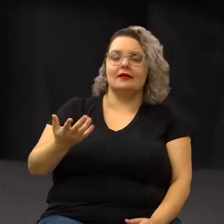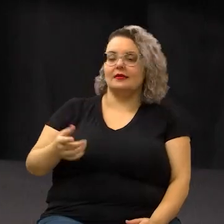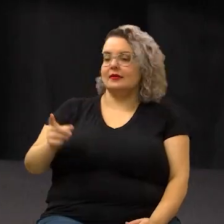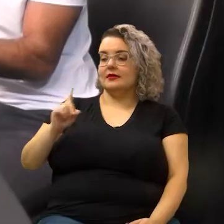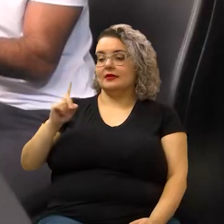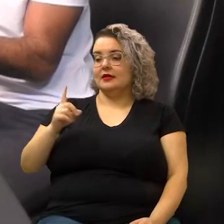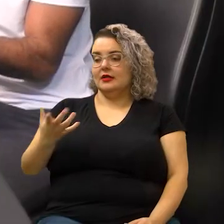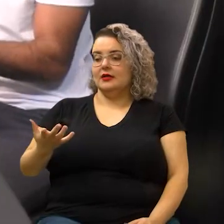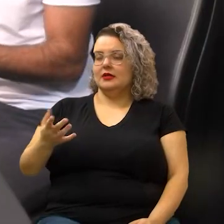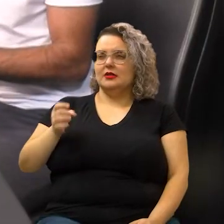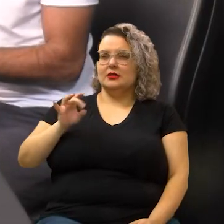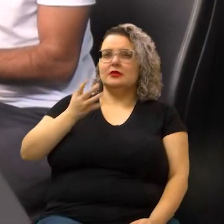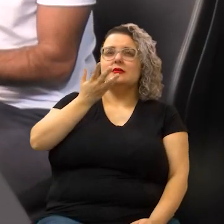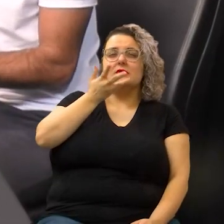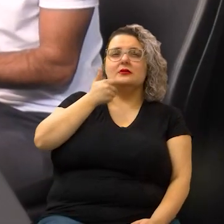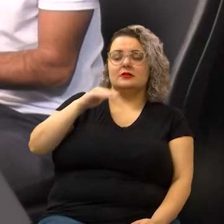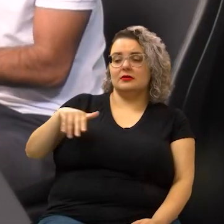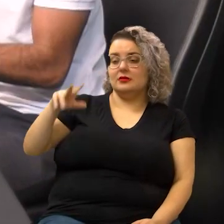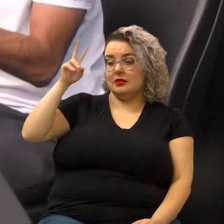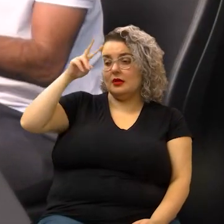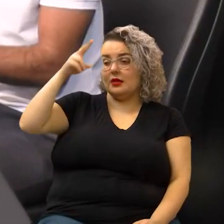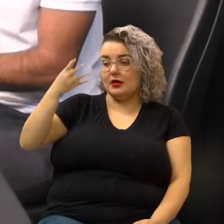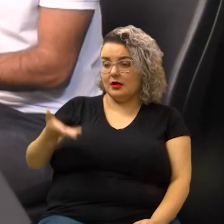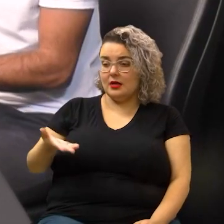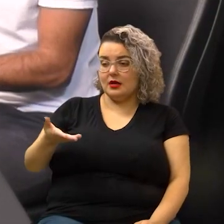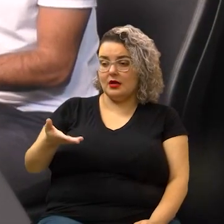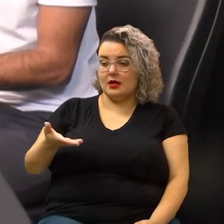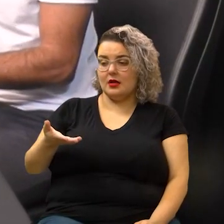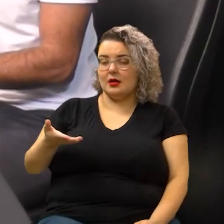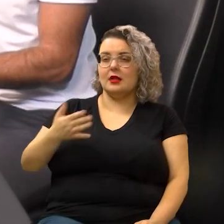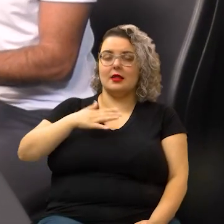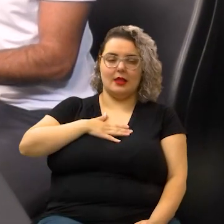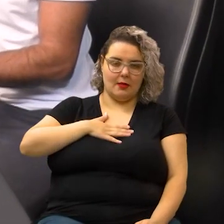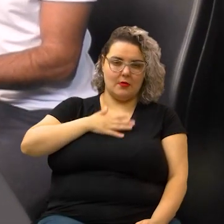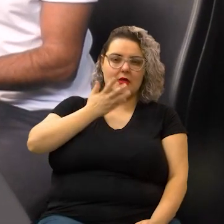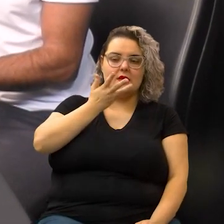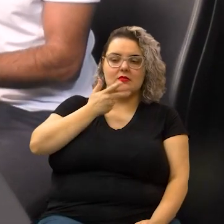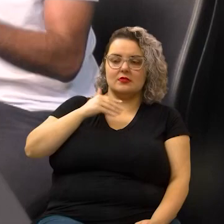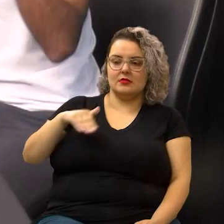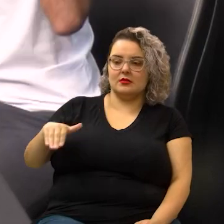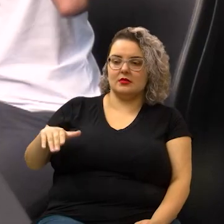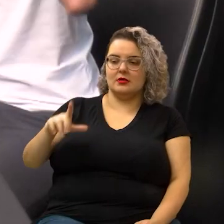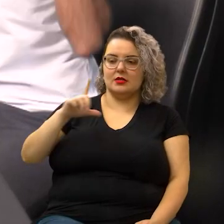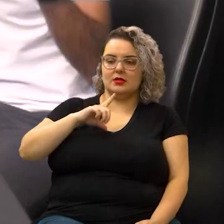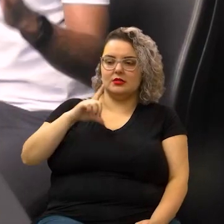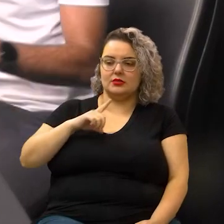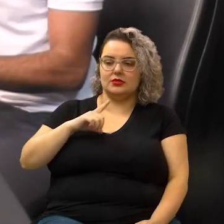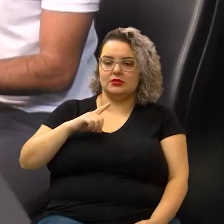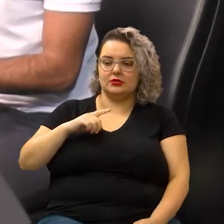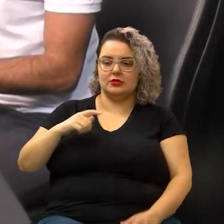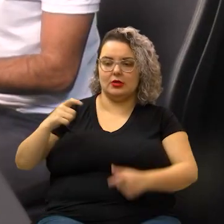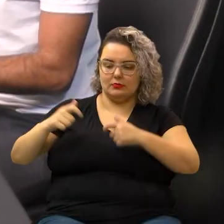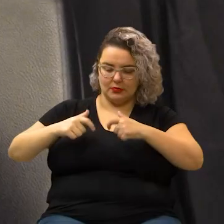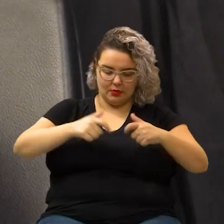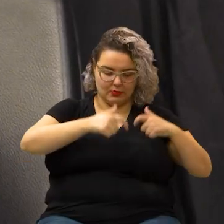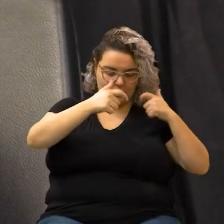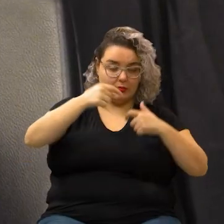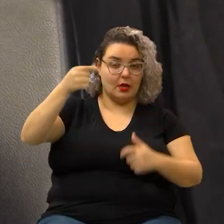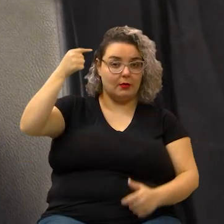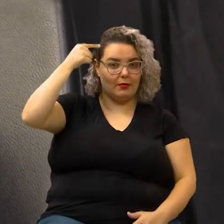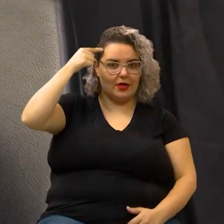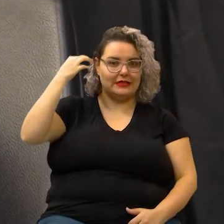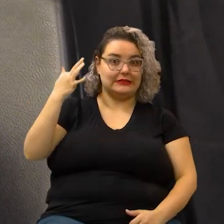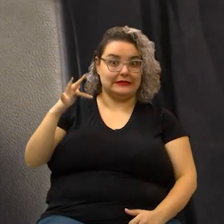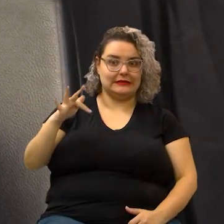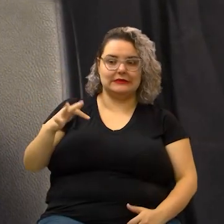não. Só da infância que eu lembrei agora, na minha infância eu tenho 9 lugares do meu corpo que eu tenho ponto,